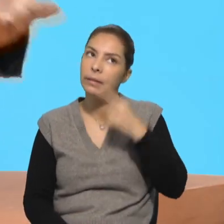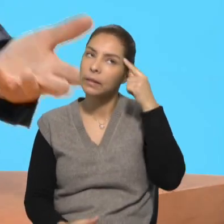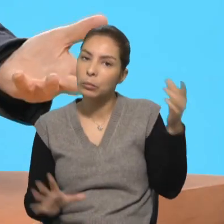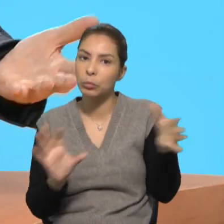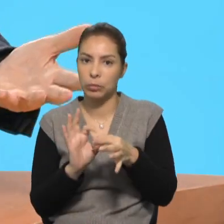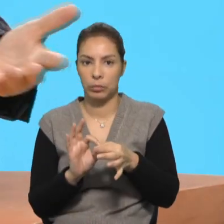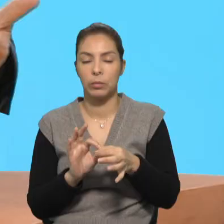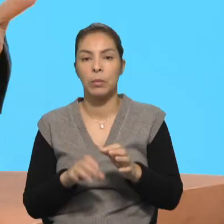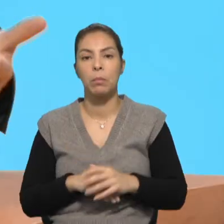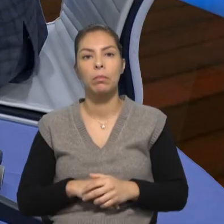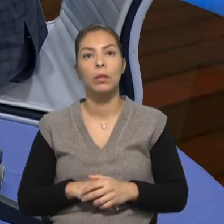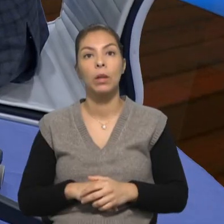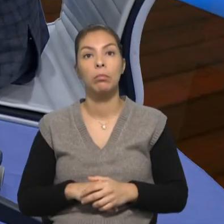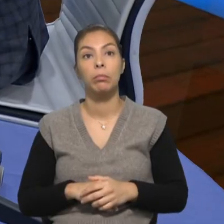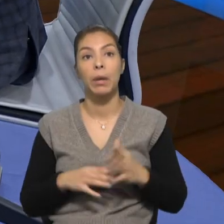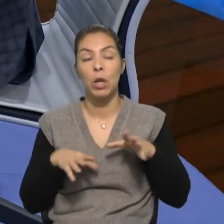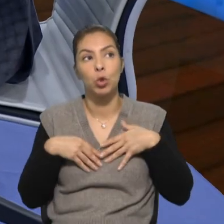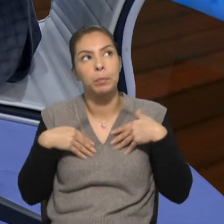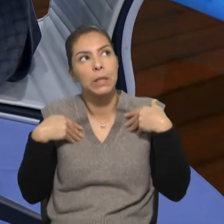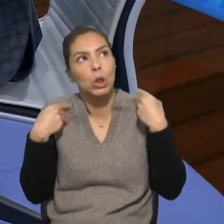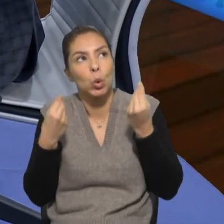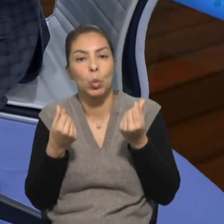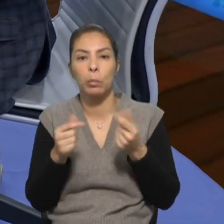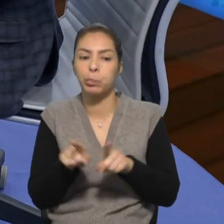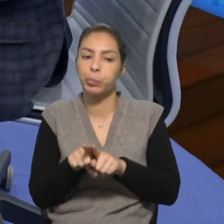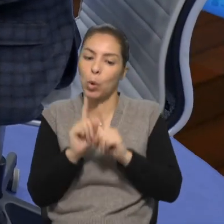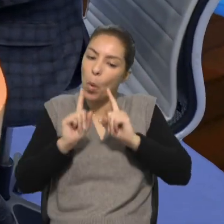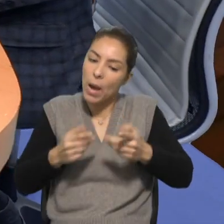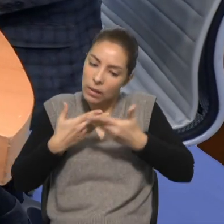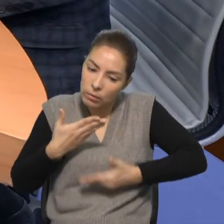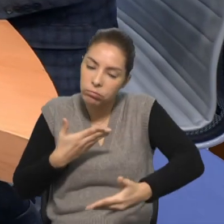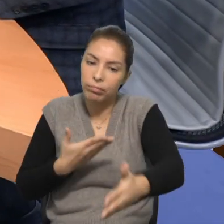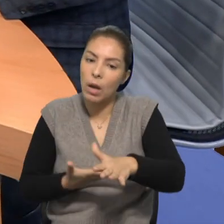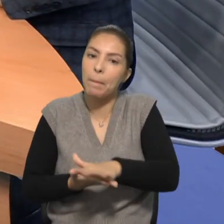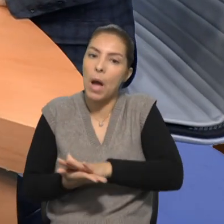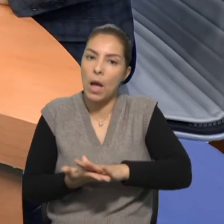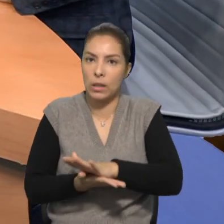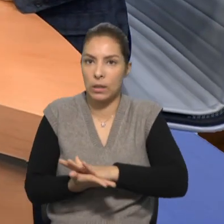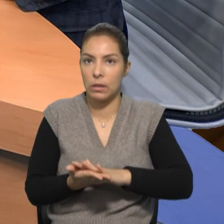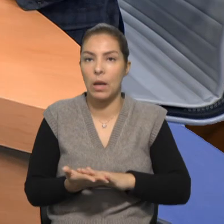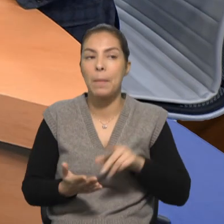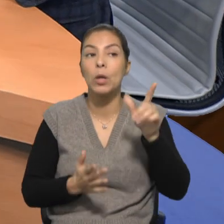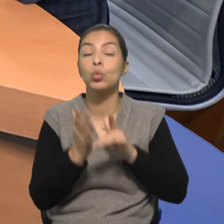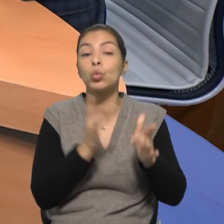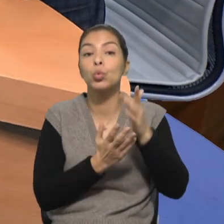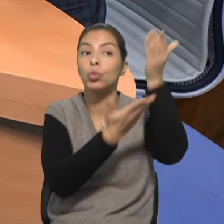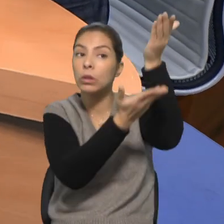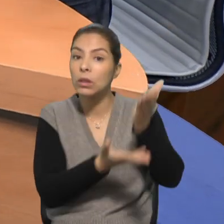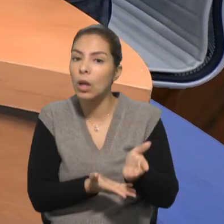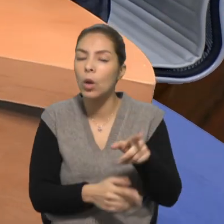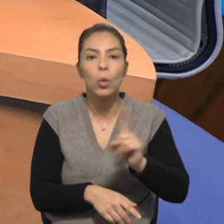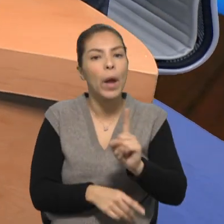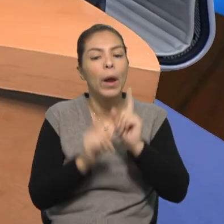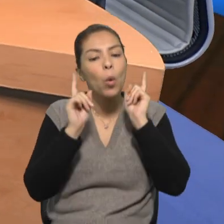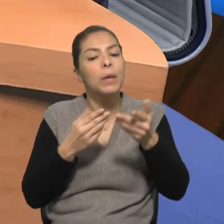também de recomeço? Com este espírito de recomeço. Eu digo que em Jesus não é tanto o espírito de recomeço que está em causa, porque